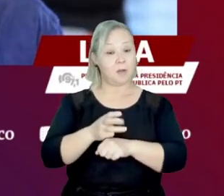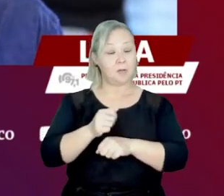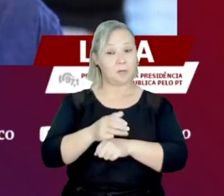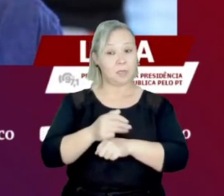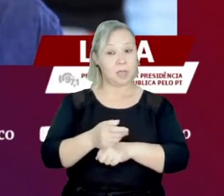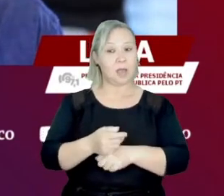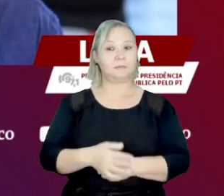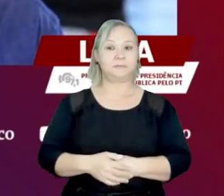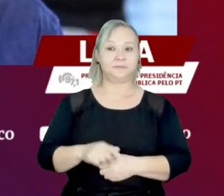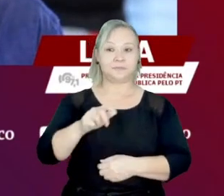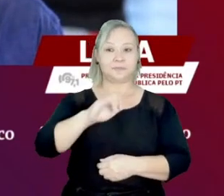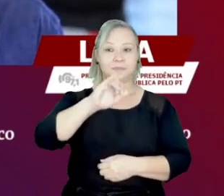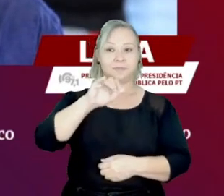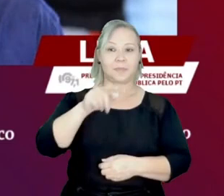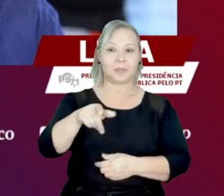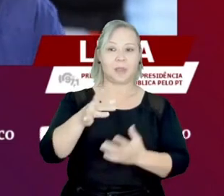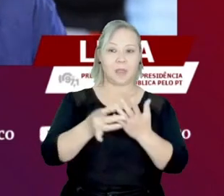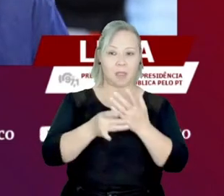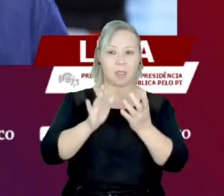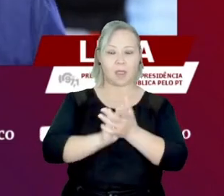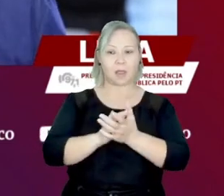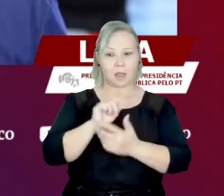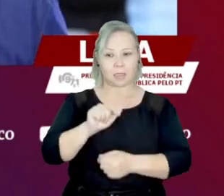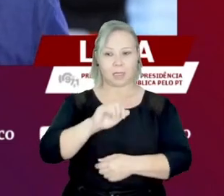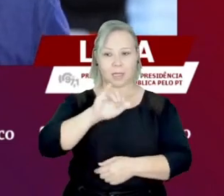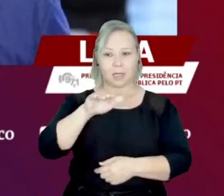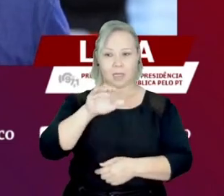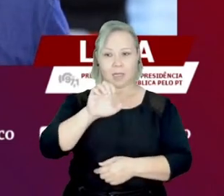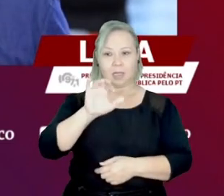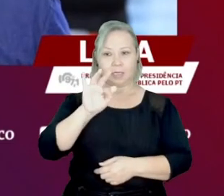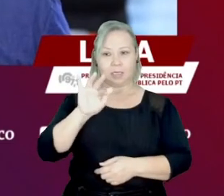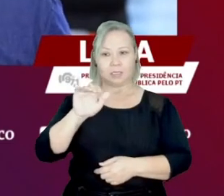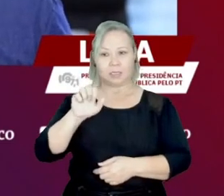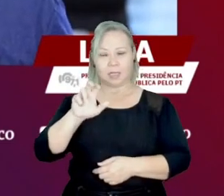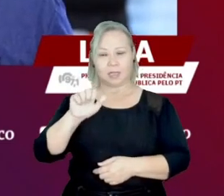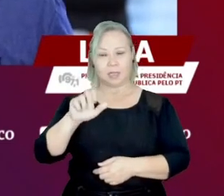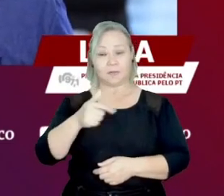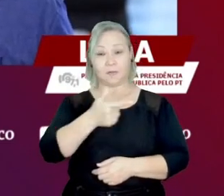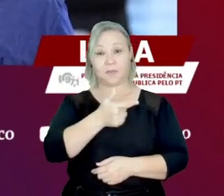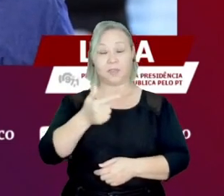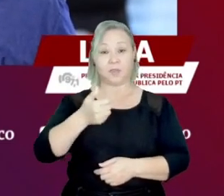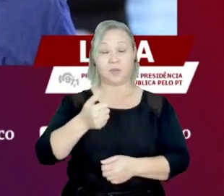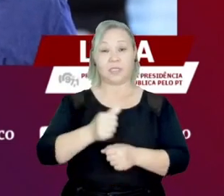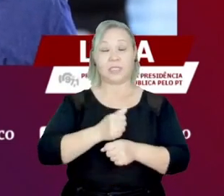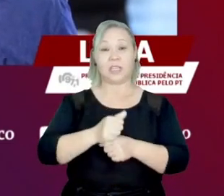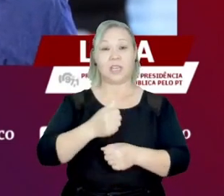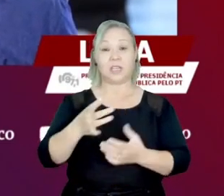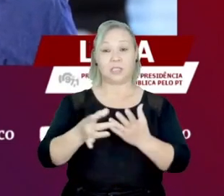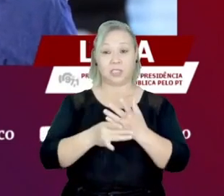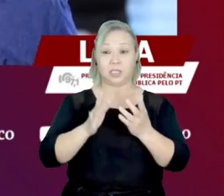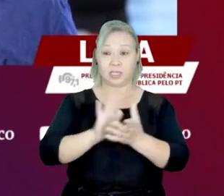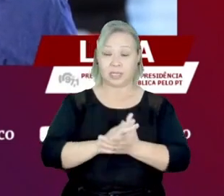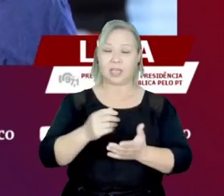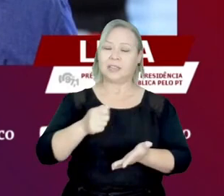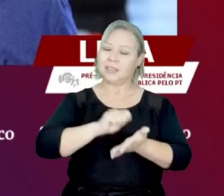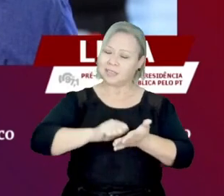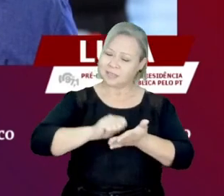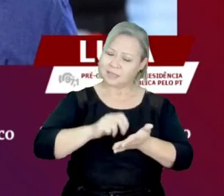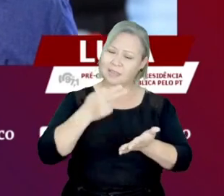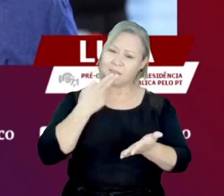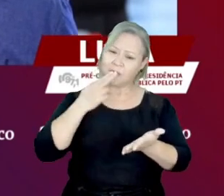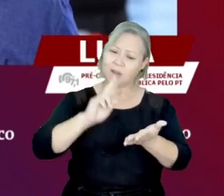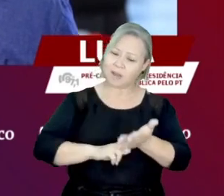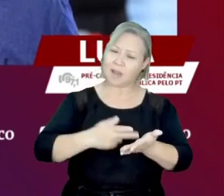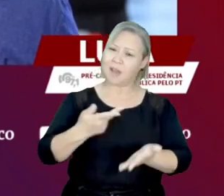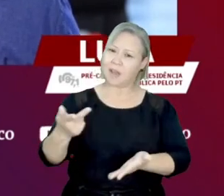sua companheira. Flaviana Alves, tá lá. Coloque no papel o amor que você sente por ela. Valeu então, Lula. Tá, uma